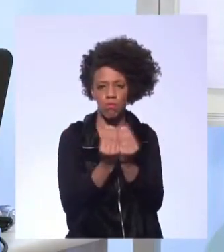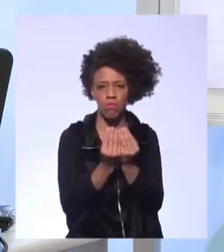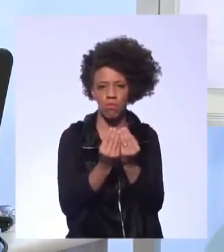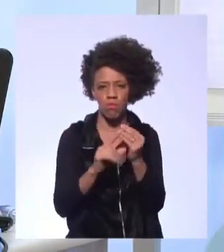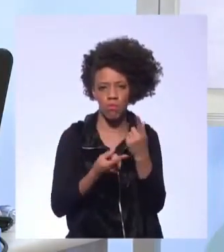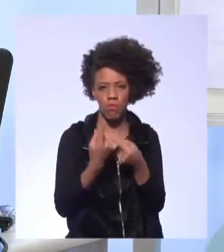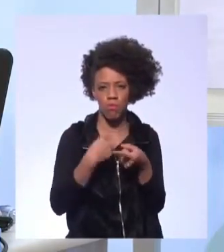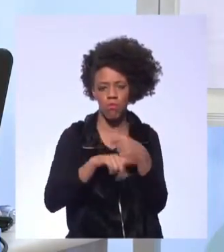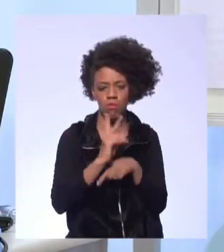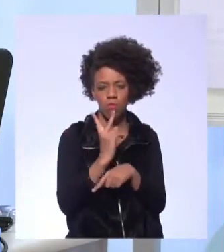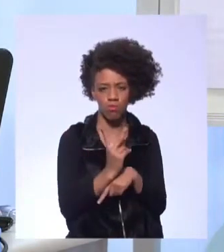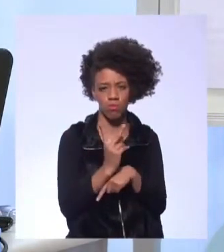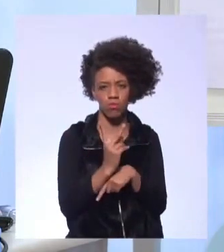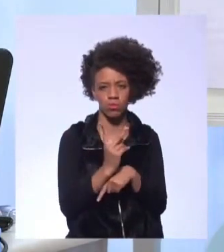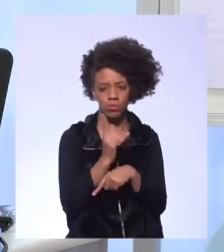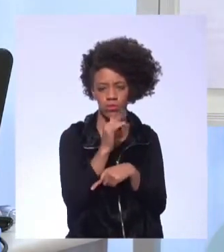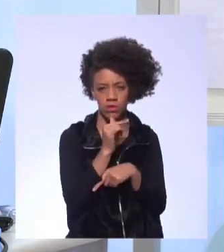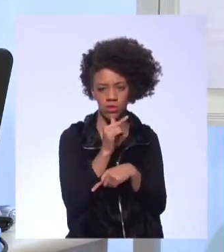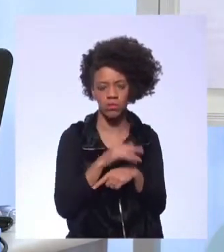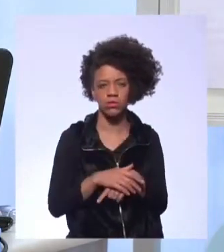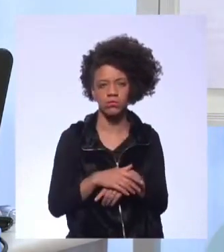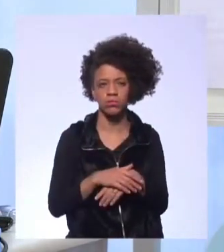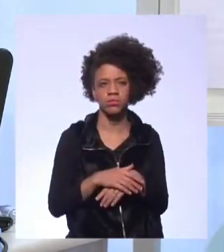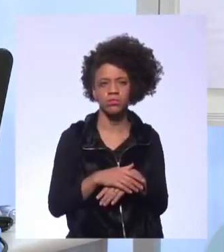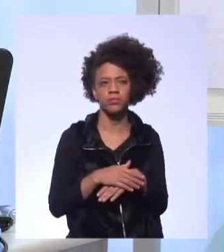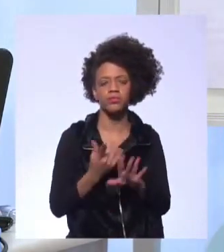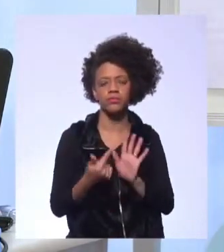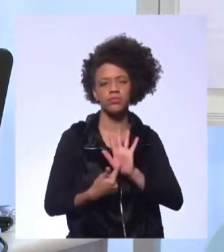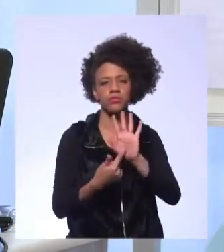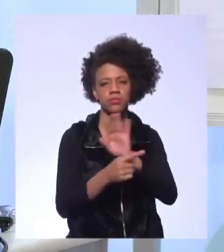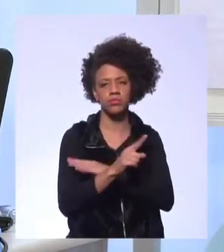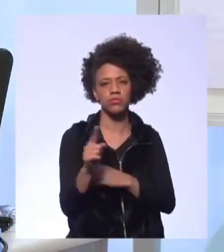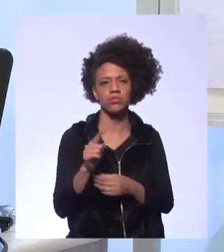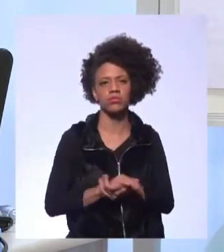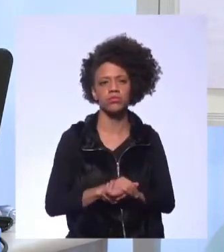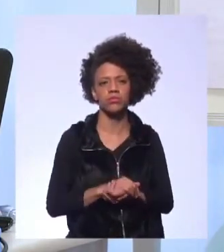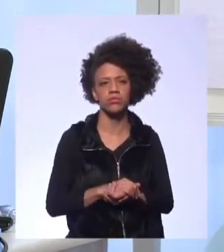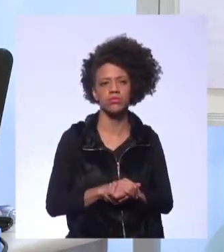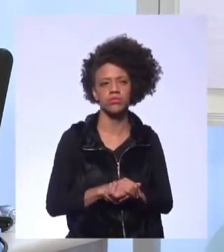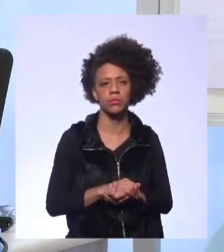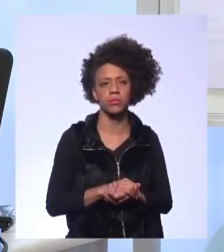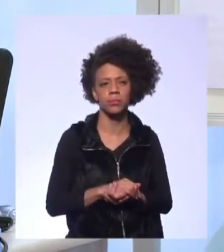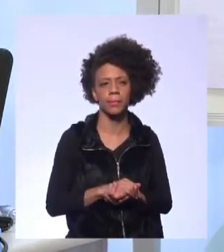de água. Eu vou colocar aqui para vocês,